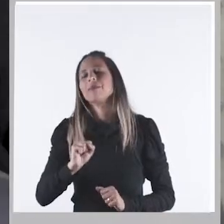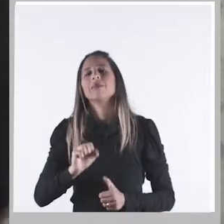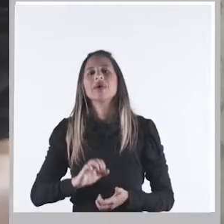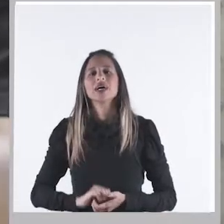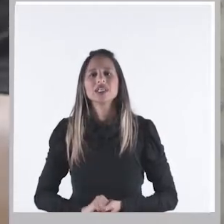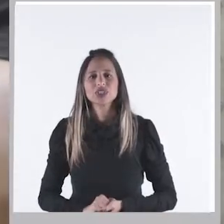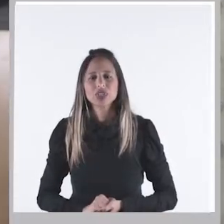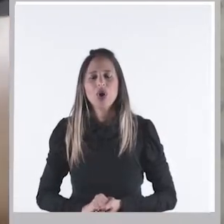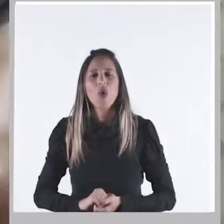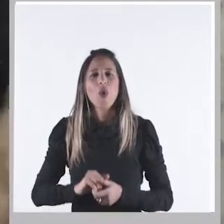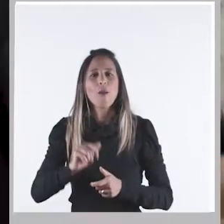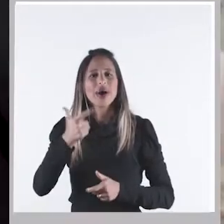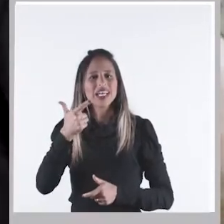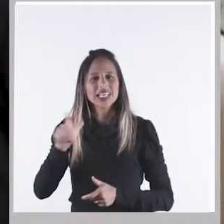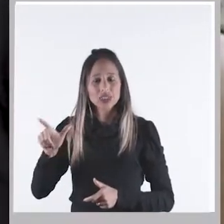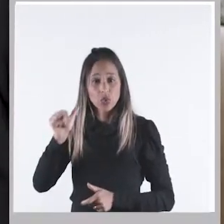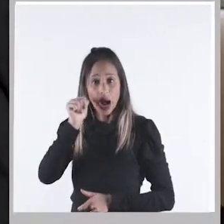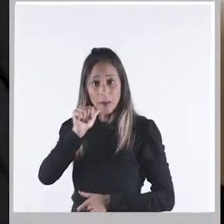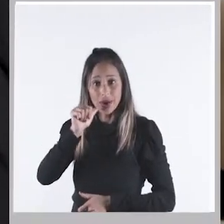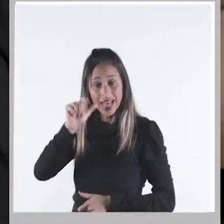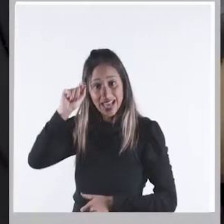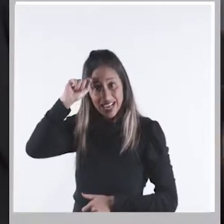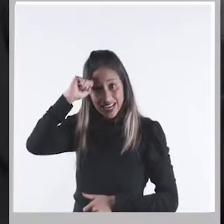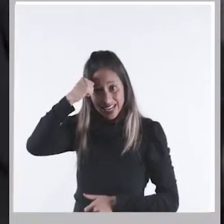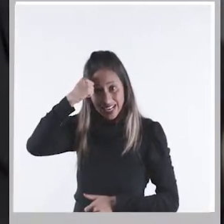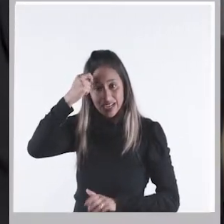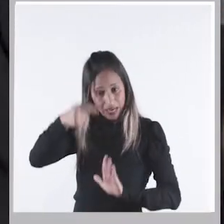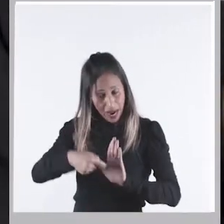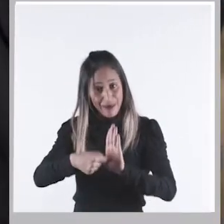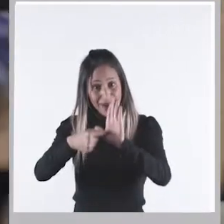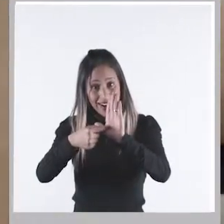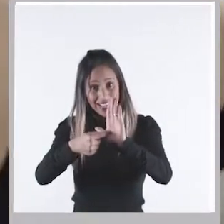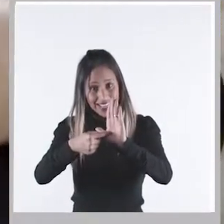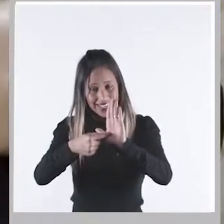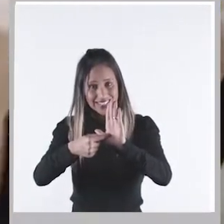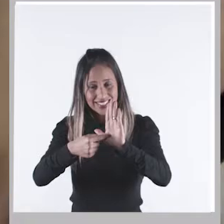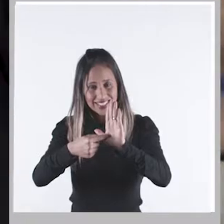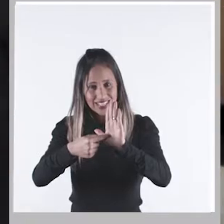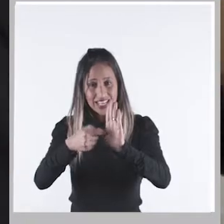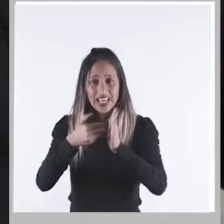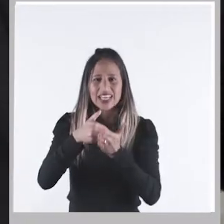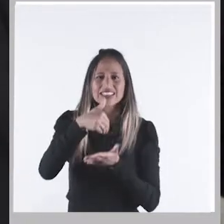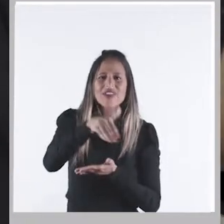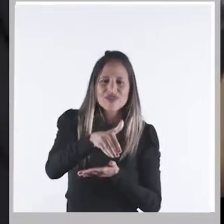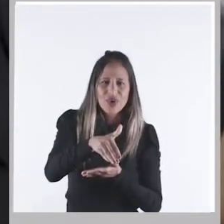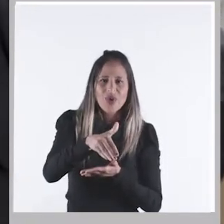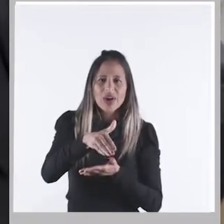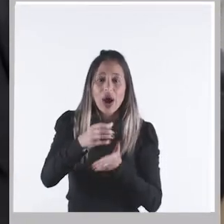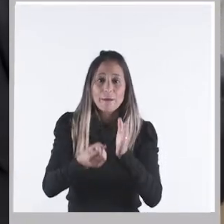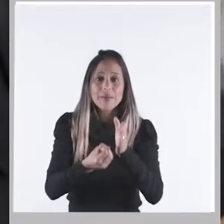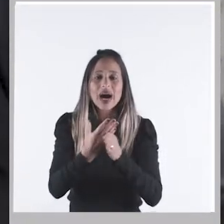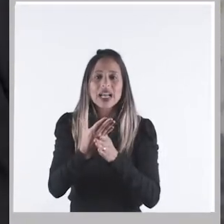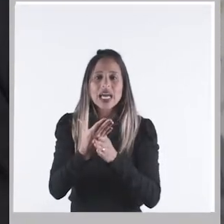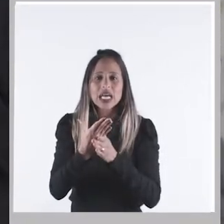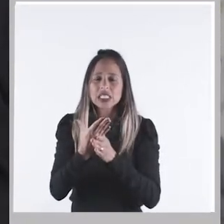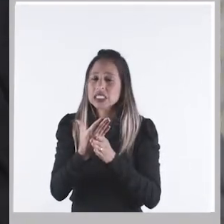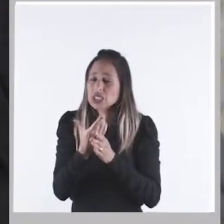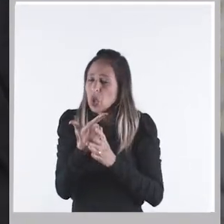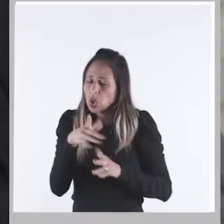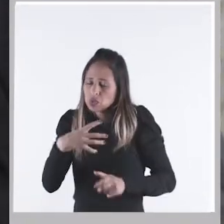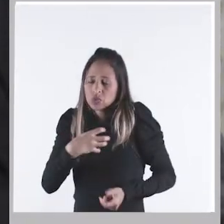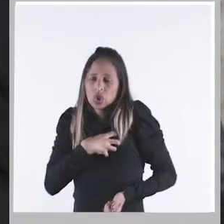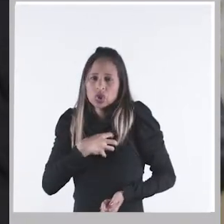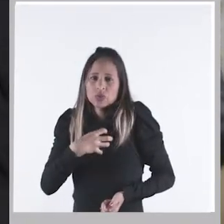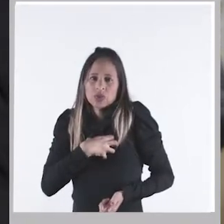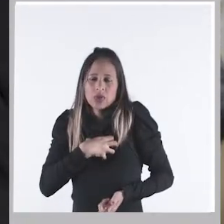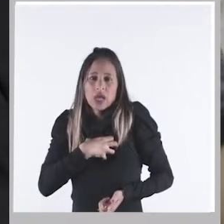Então, assim, uma literatura onde a mulher negra se aparece, está fora, e se aparece de maneira estereotipada,